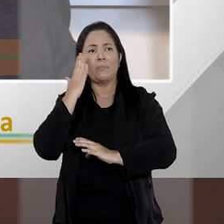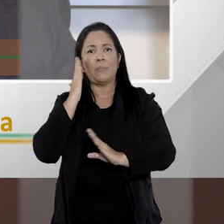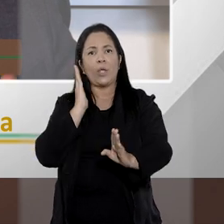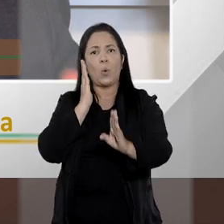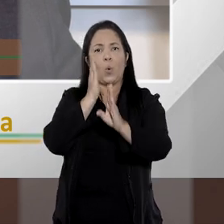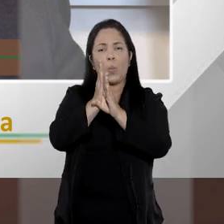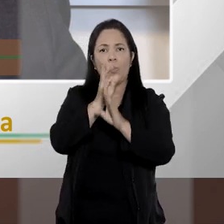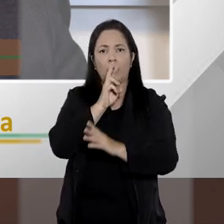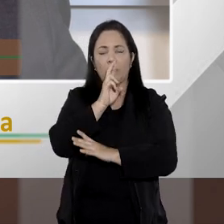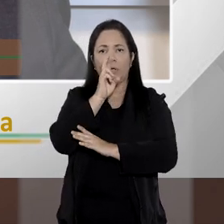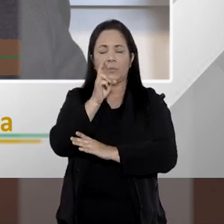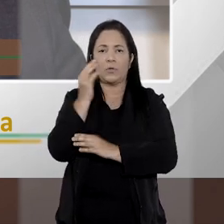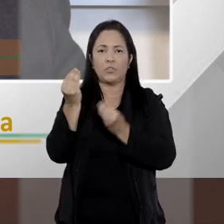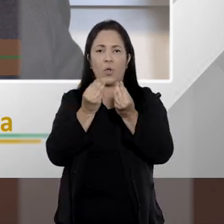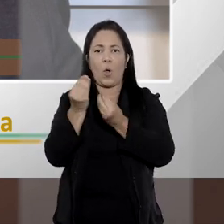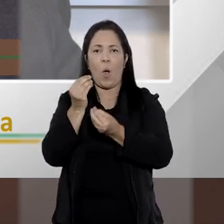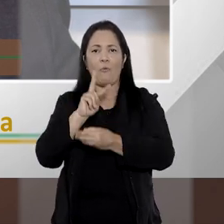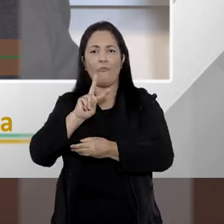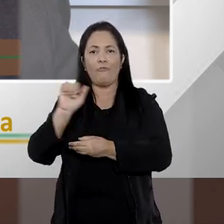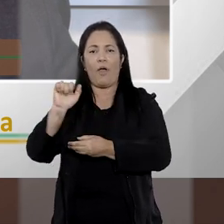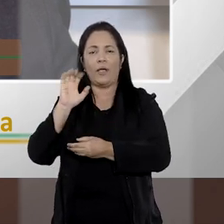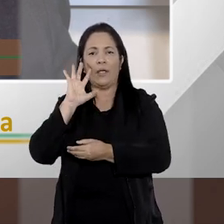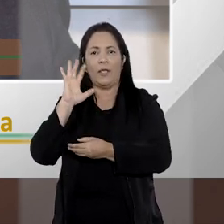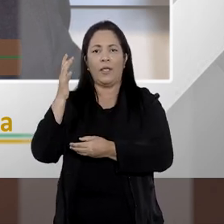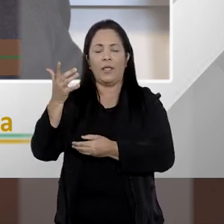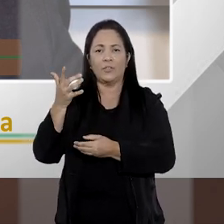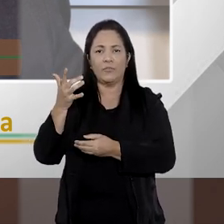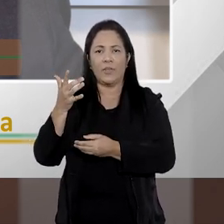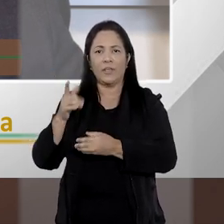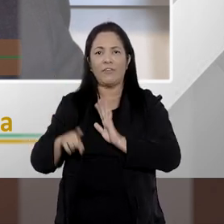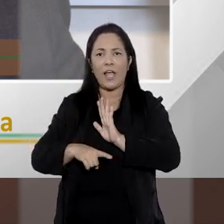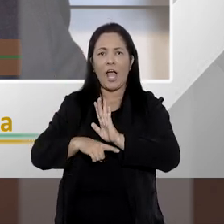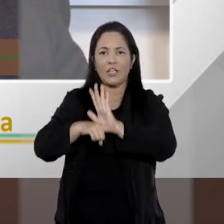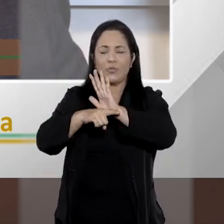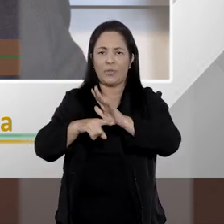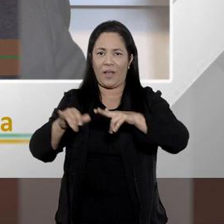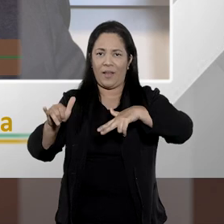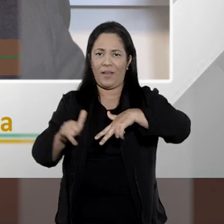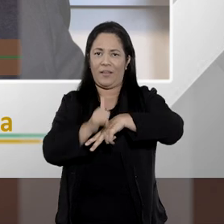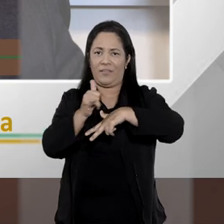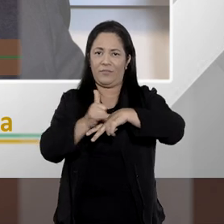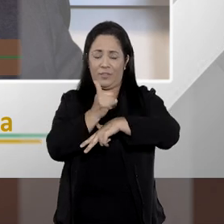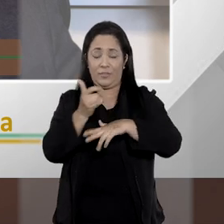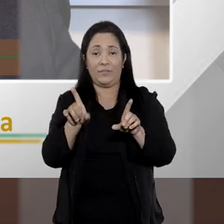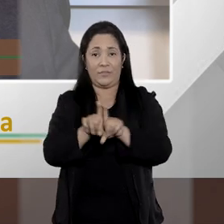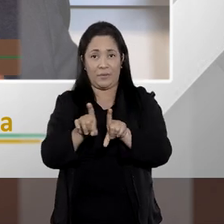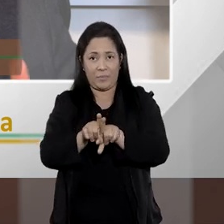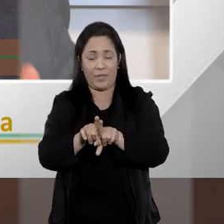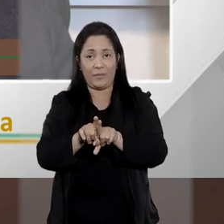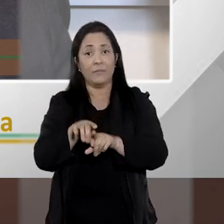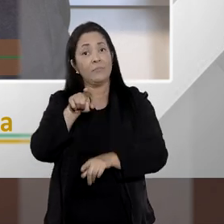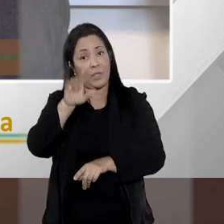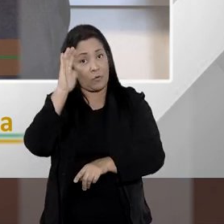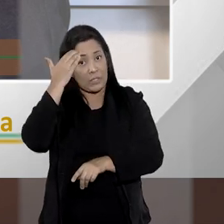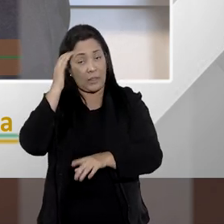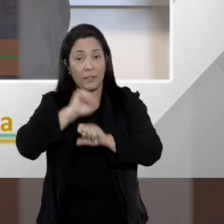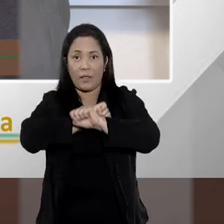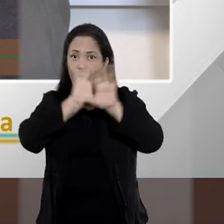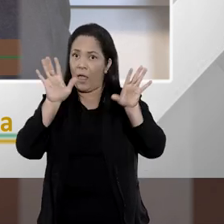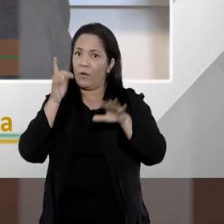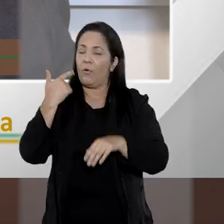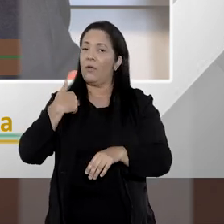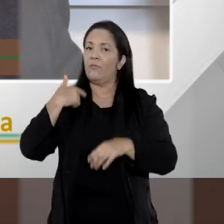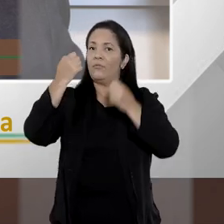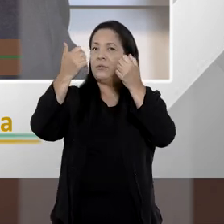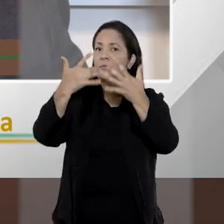boa, tanto para a sociedade quanto principalmente para a vítima. E para que você entenda de forma mais objetiva do que eu estou